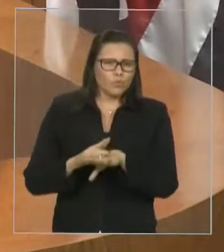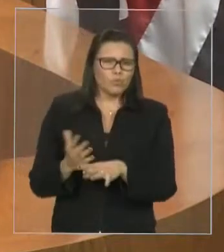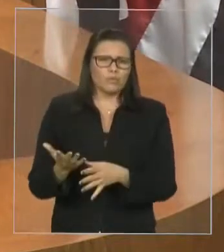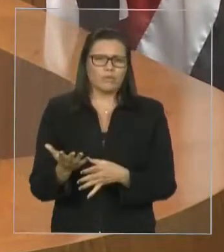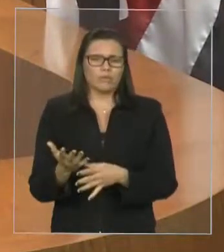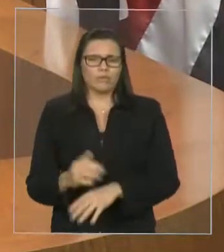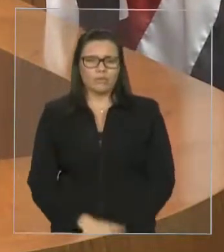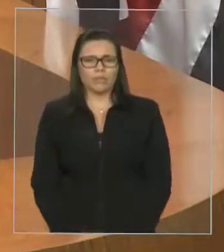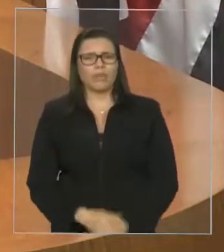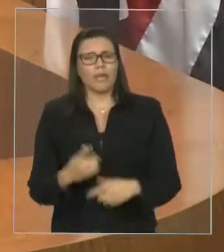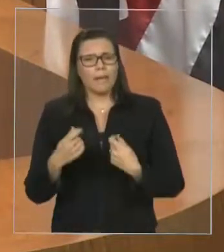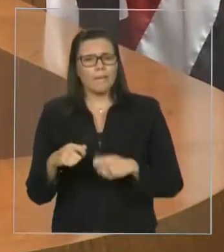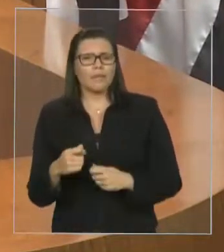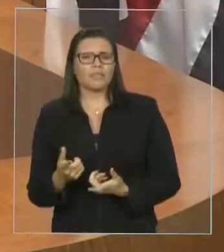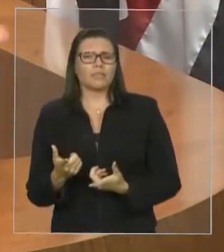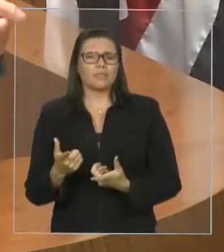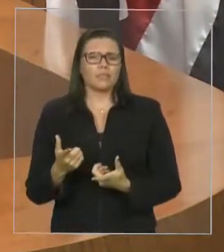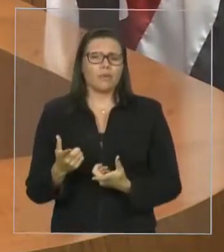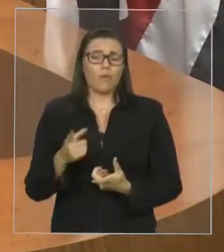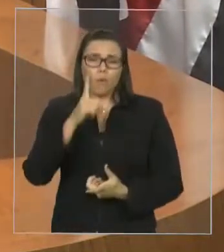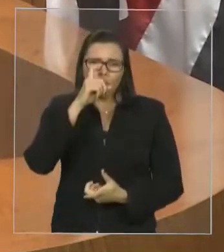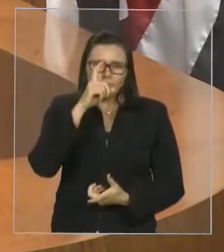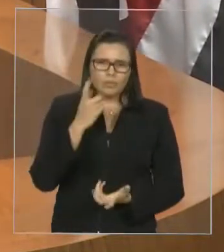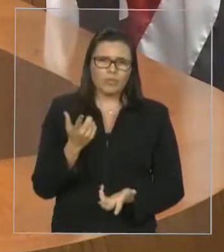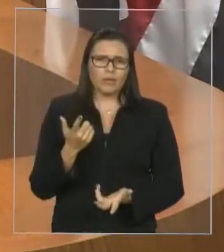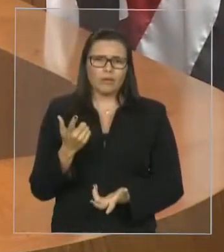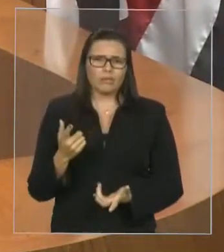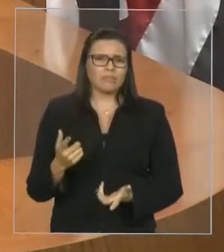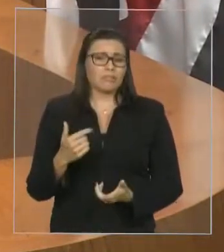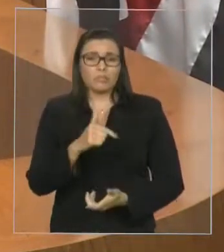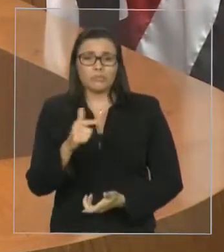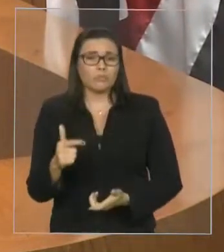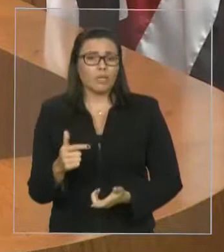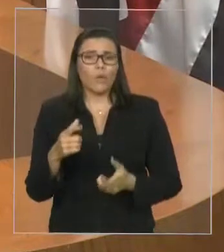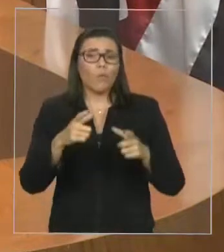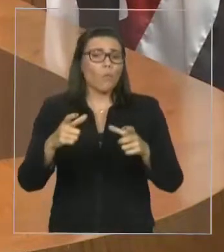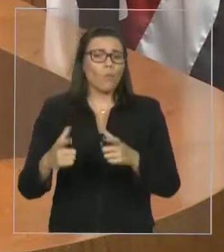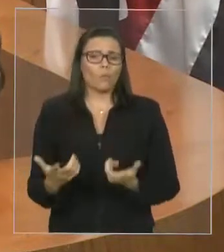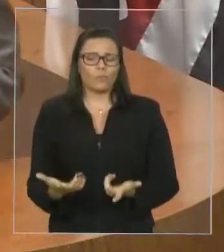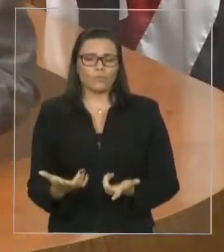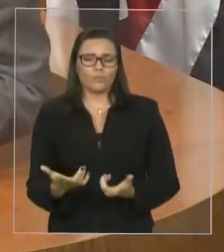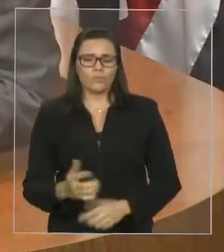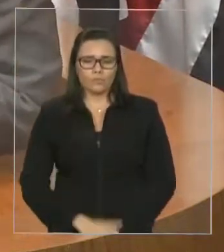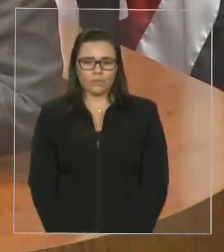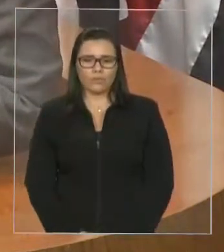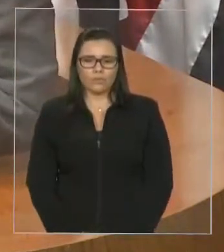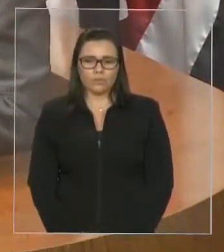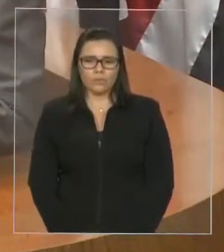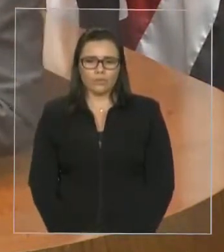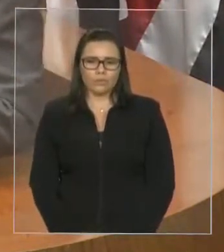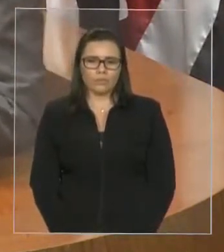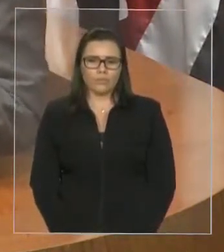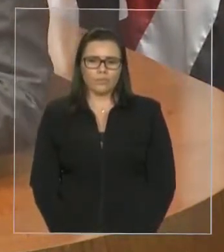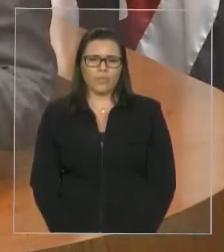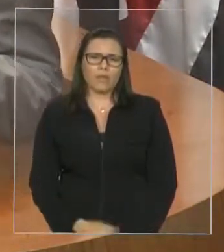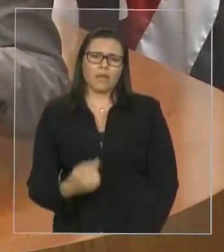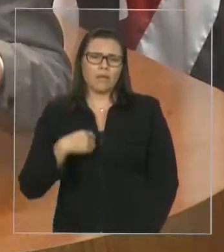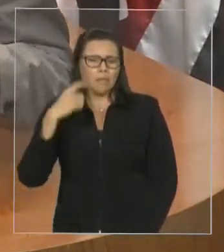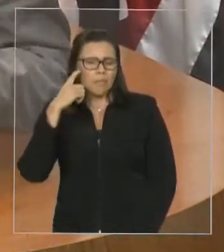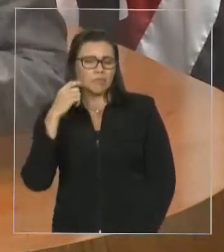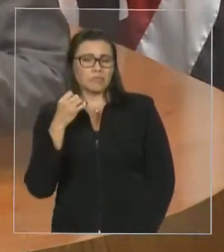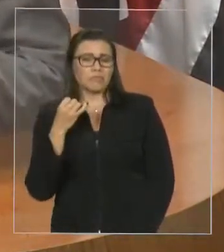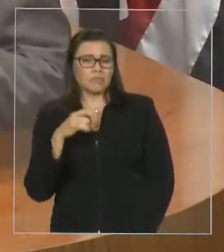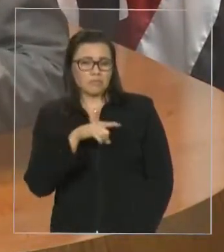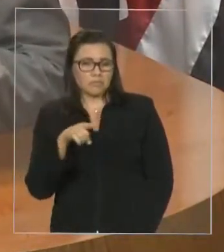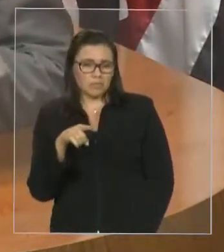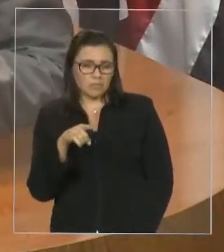diferente do que acontecia no passado, se alguém pensou que a bancada governista iria fugir desse debate, ou iria ficar aqui